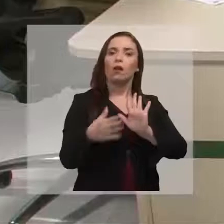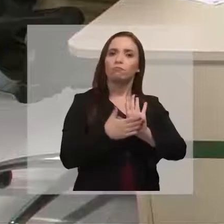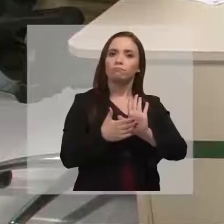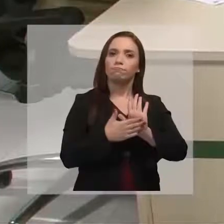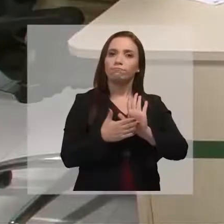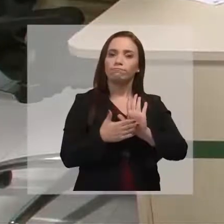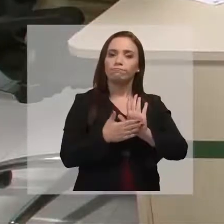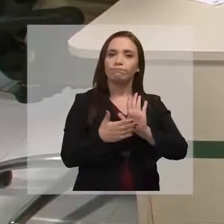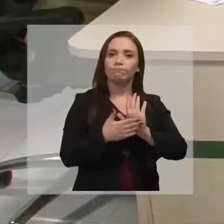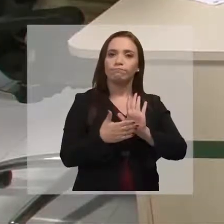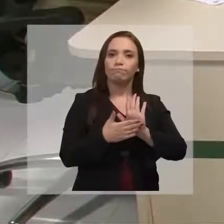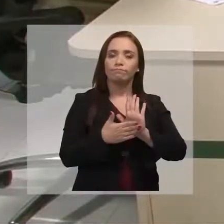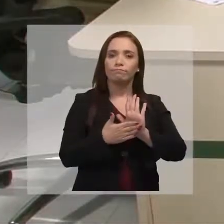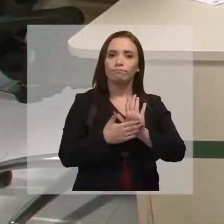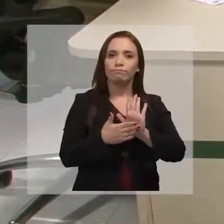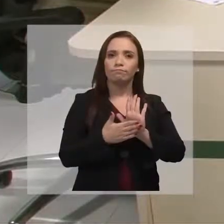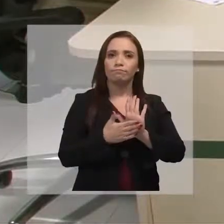de